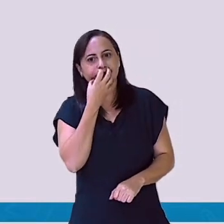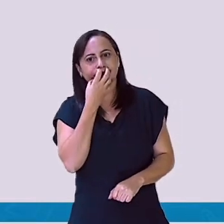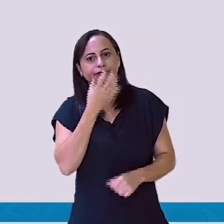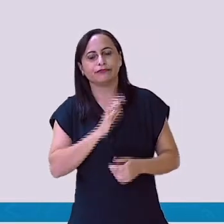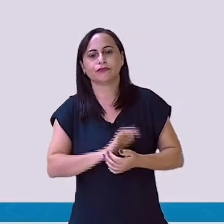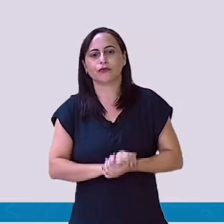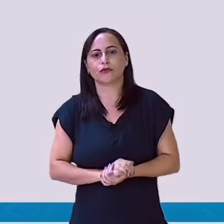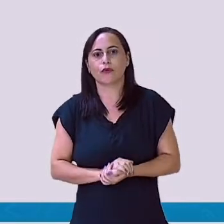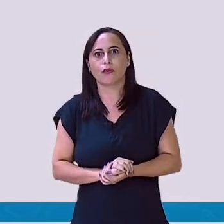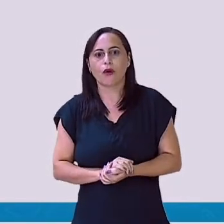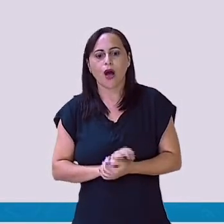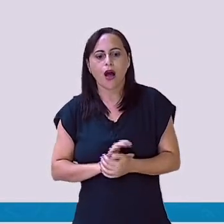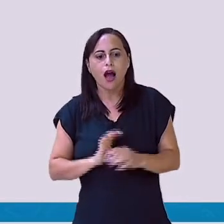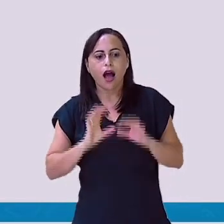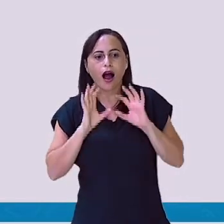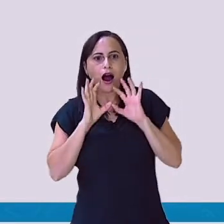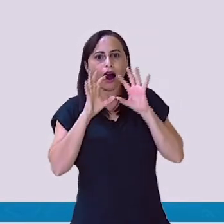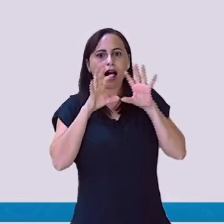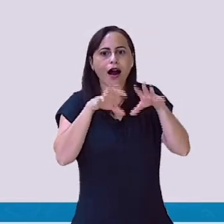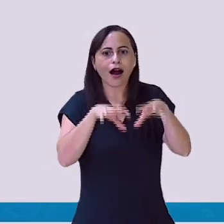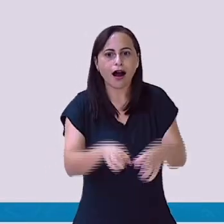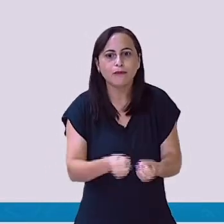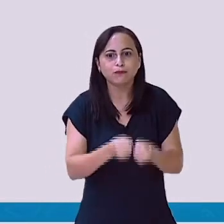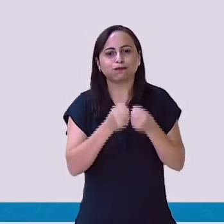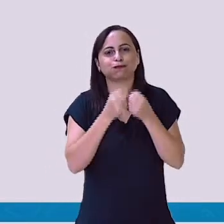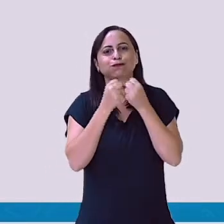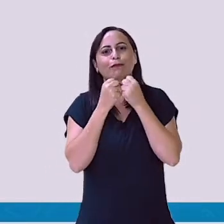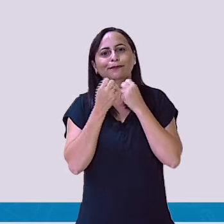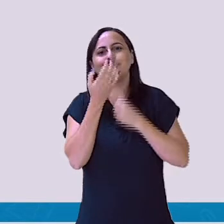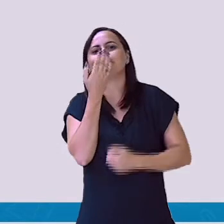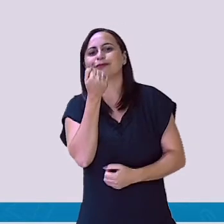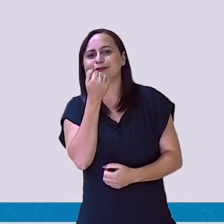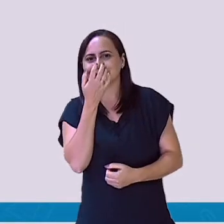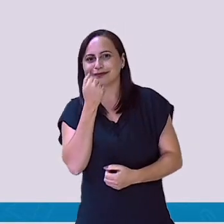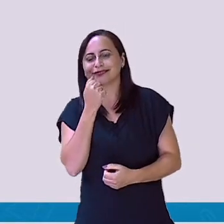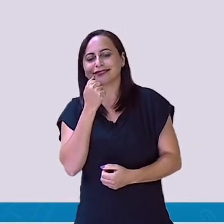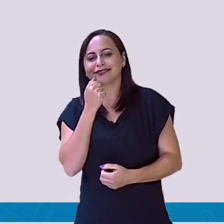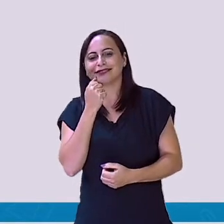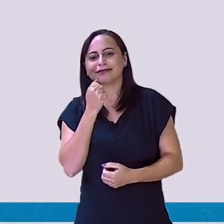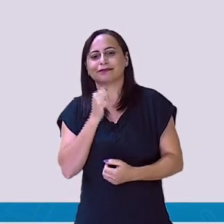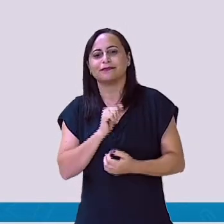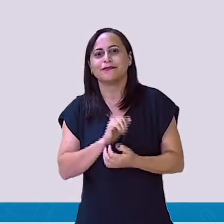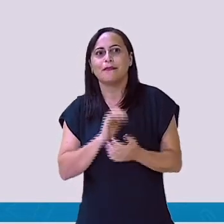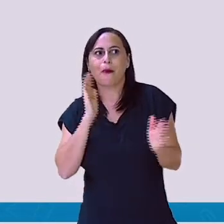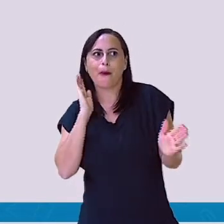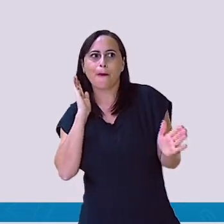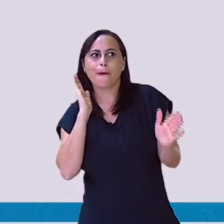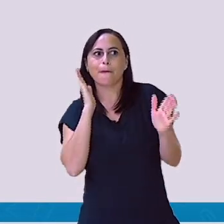cachorra. Ela pegou no chão o último pedaço de frango e